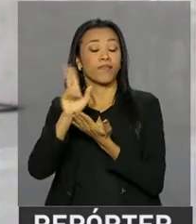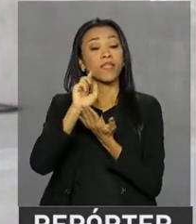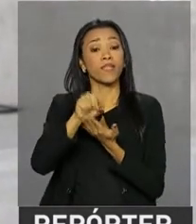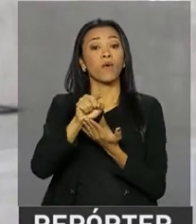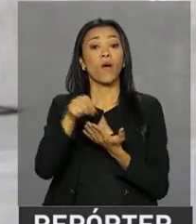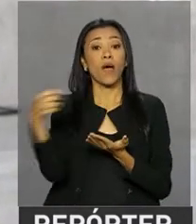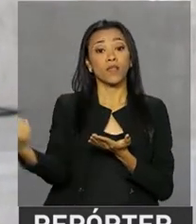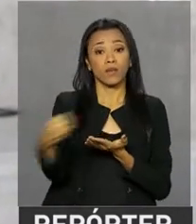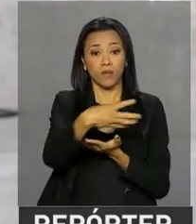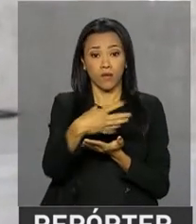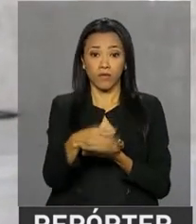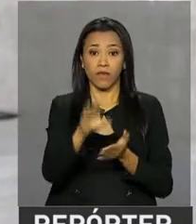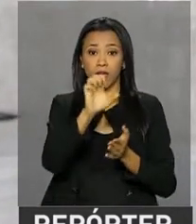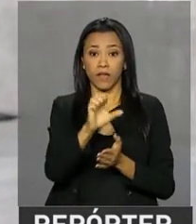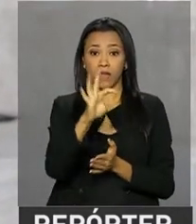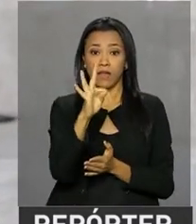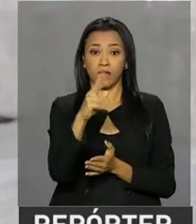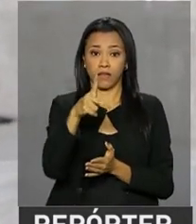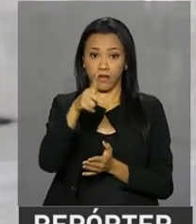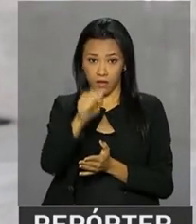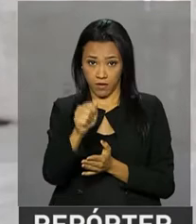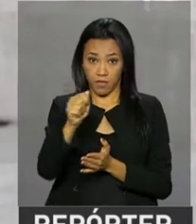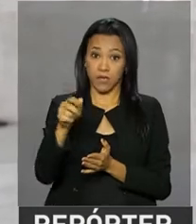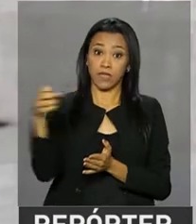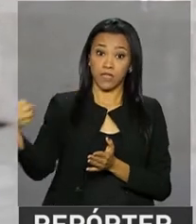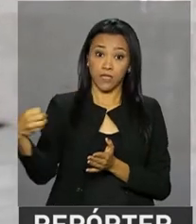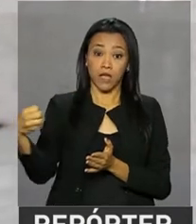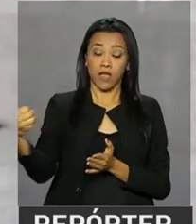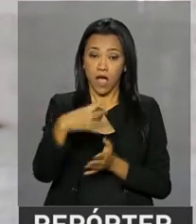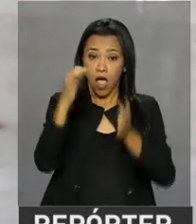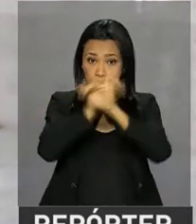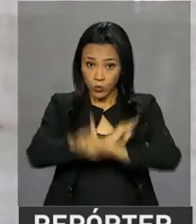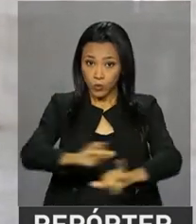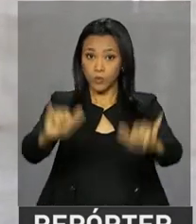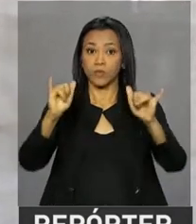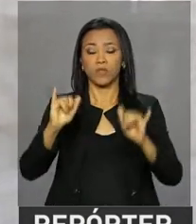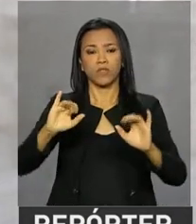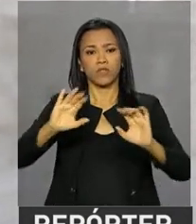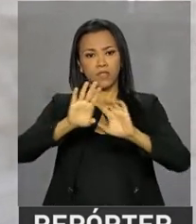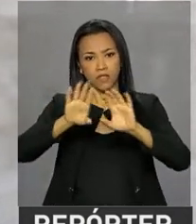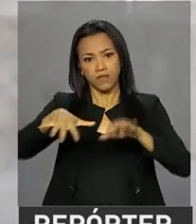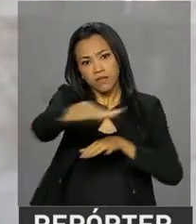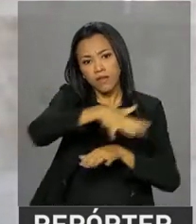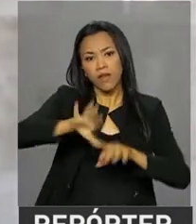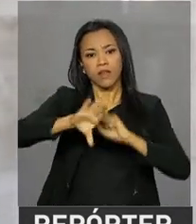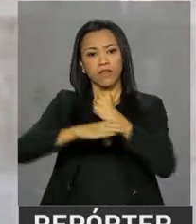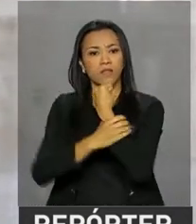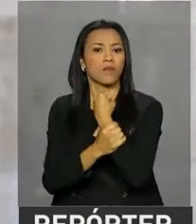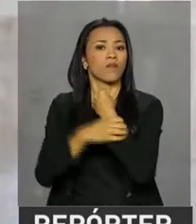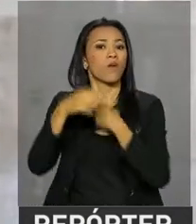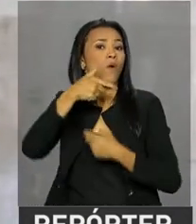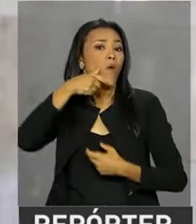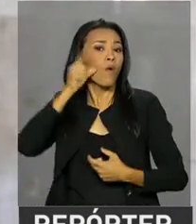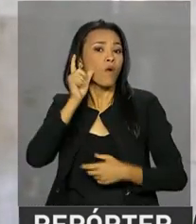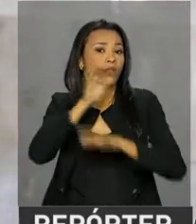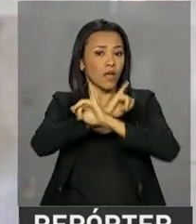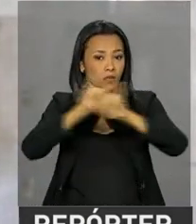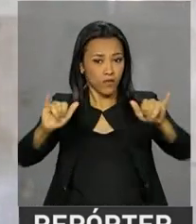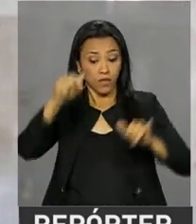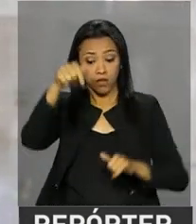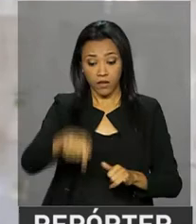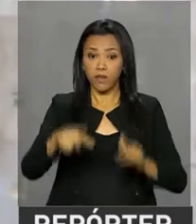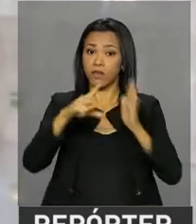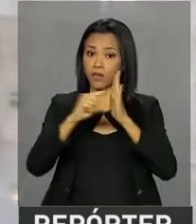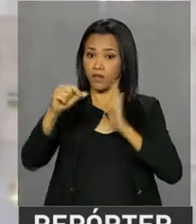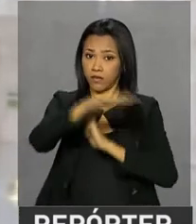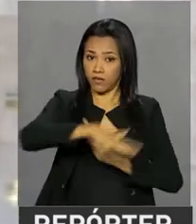plano nacional de segurança o anúncio dessa nova etapa do plano nacional de segurança pública foi feito ontem segunda feira aqui no palácio do planalto